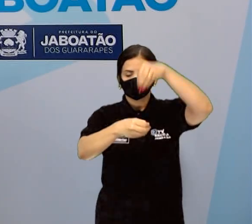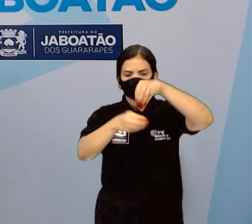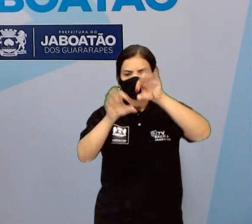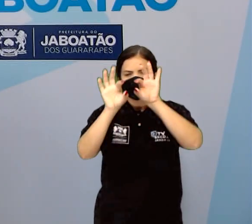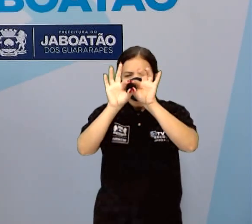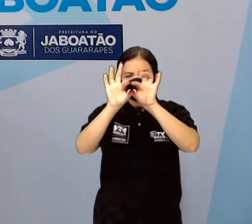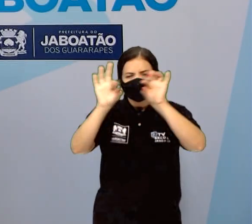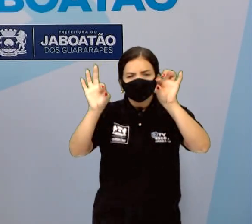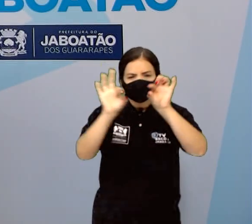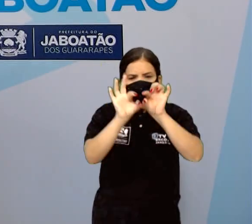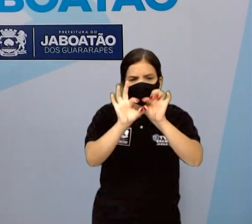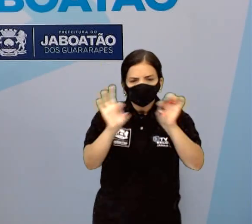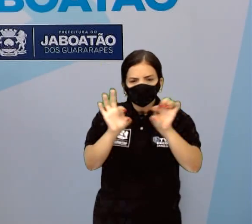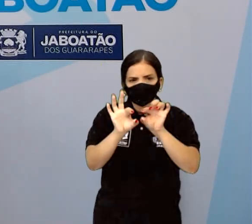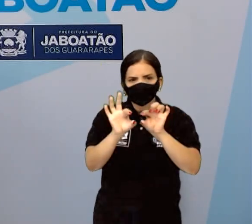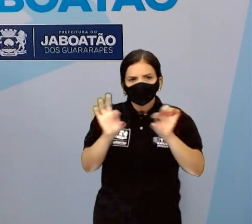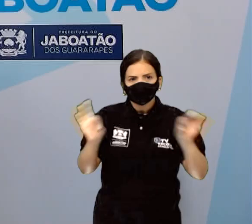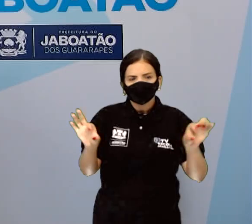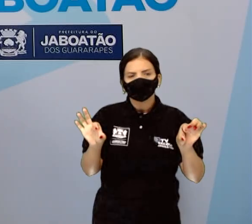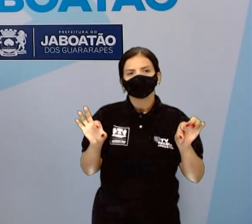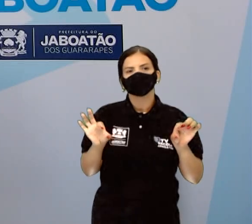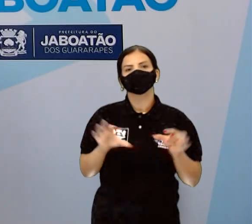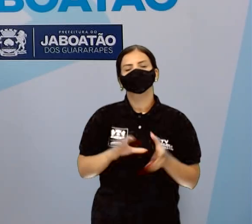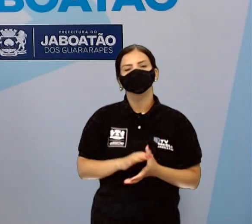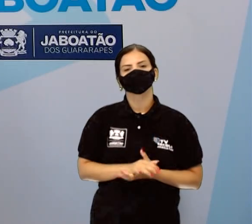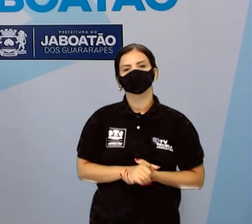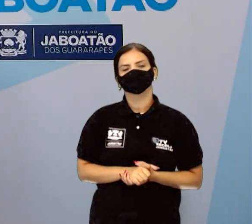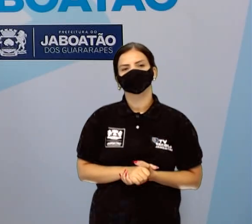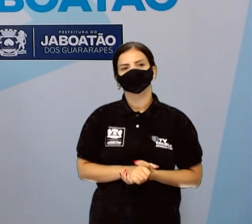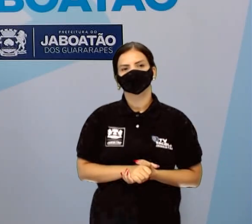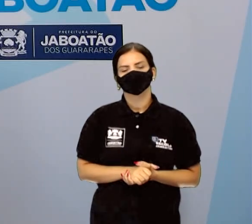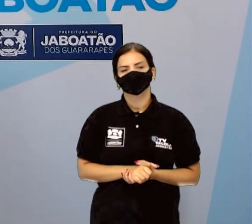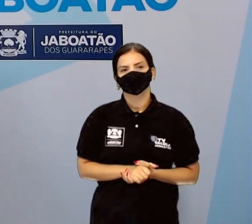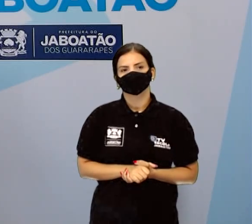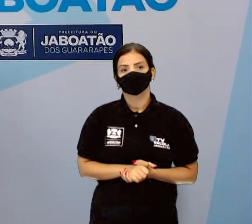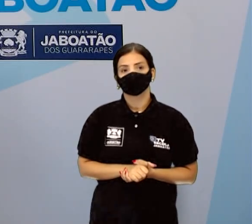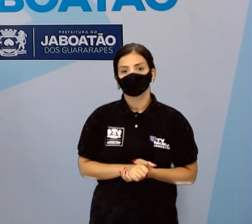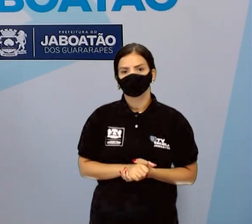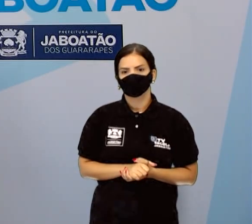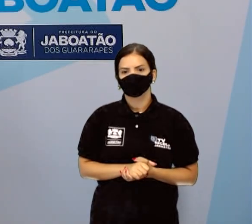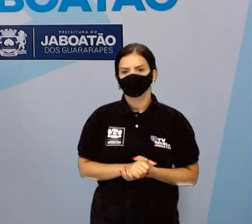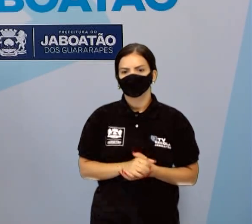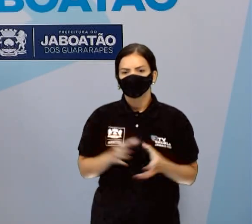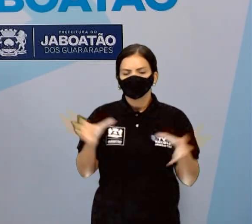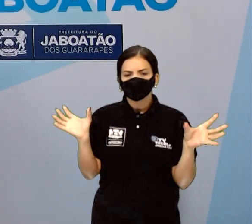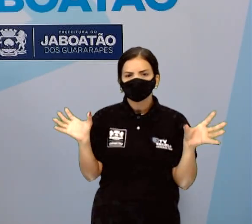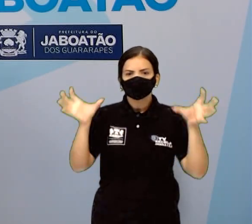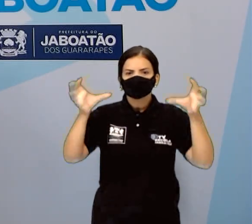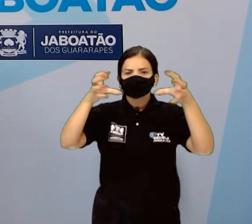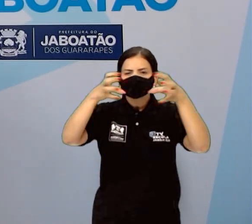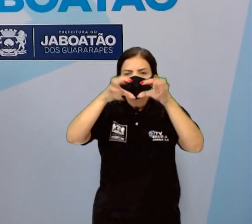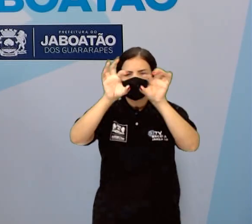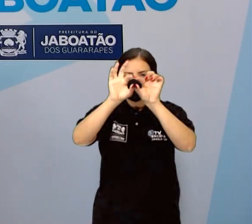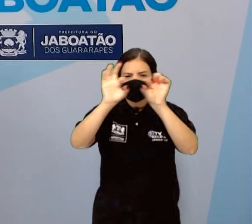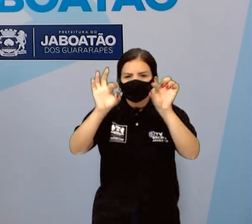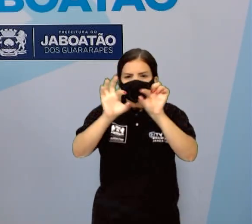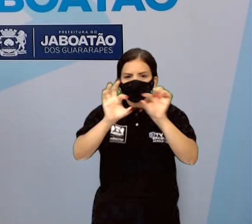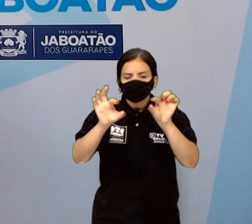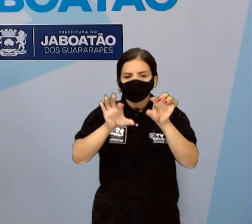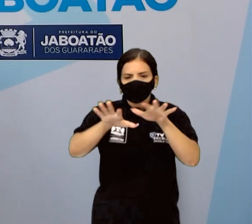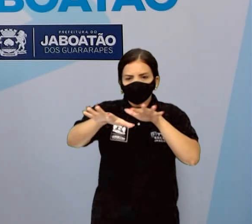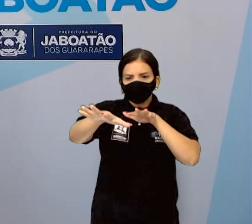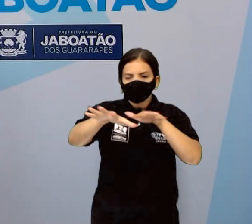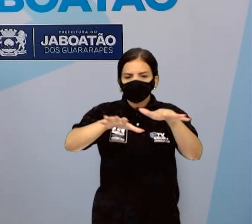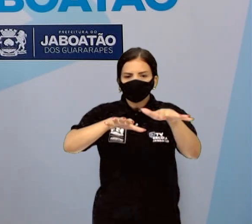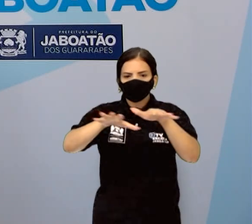dos microfilamentos, microtúbulos e filamentos intermediários. E essa rede está ligada à movimentação das